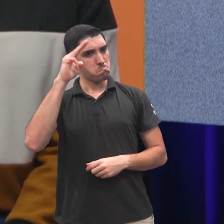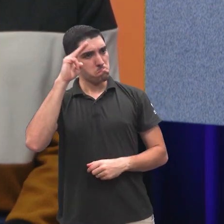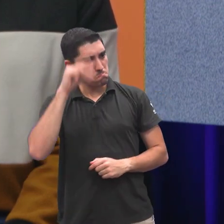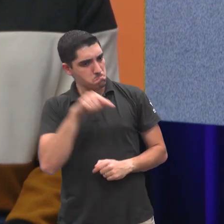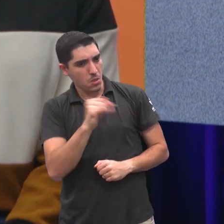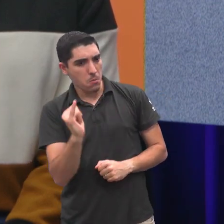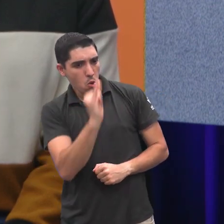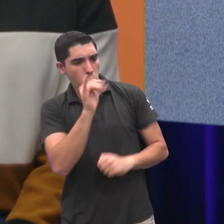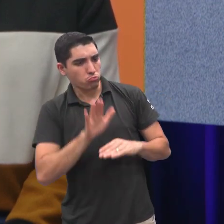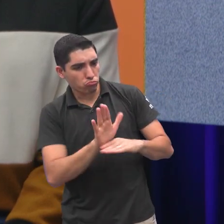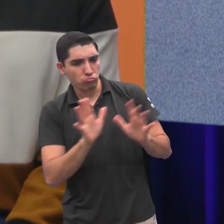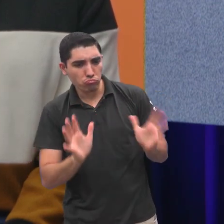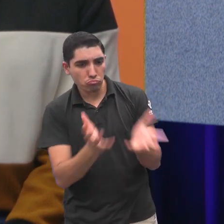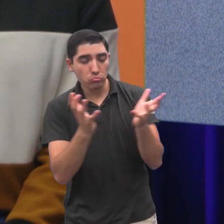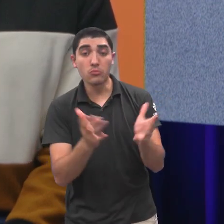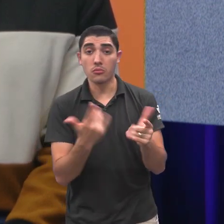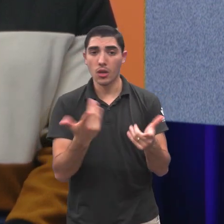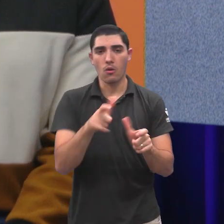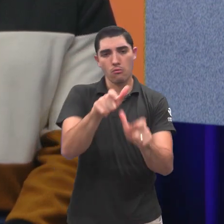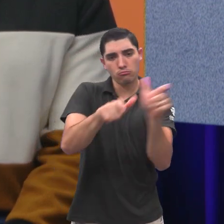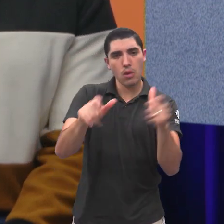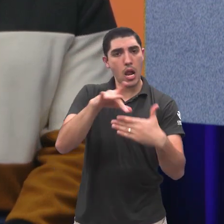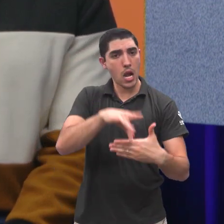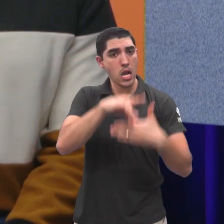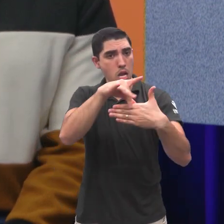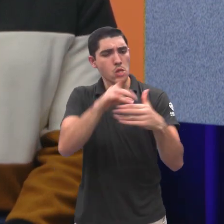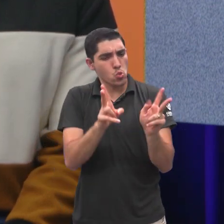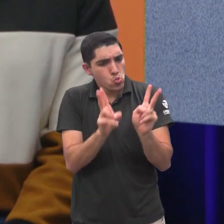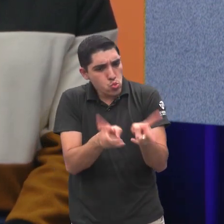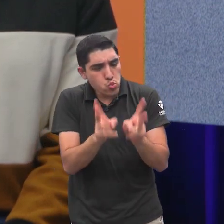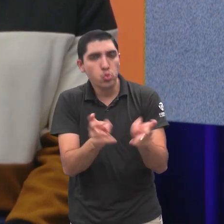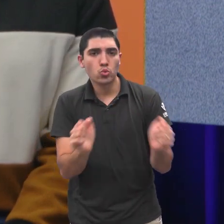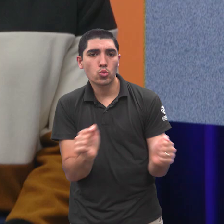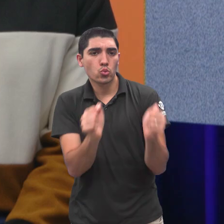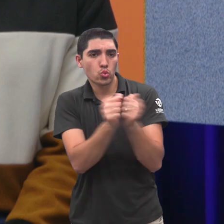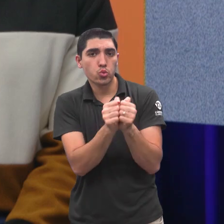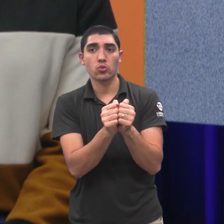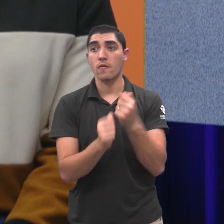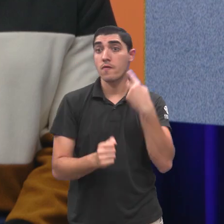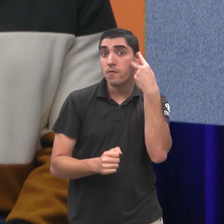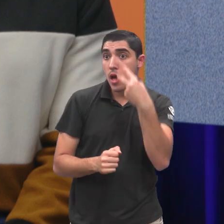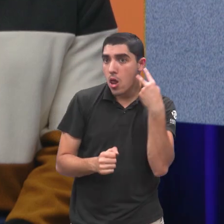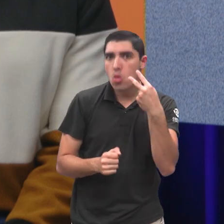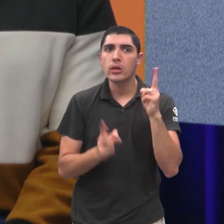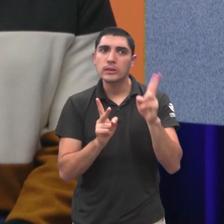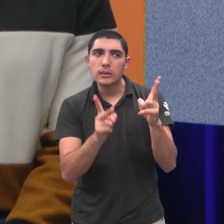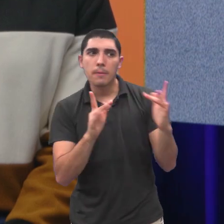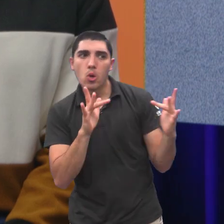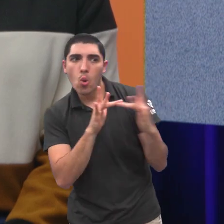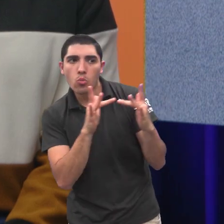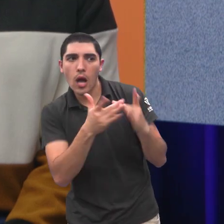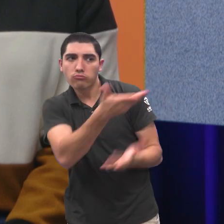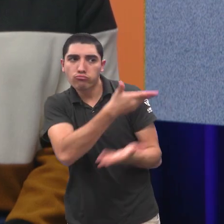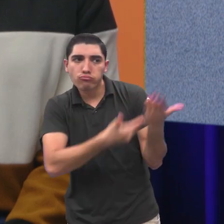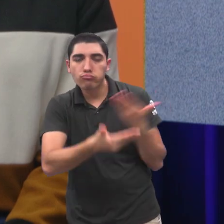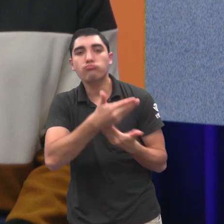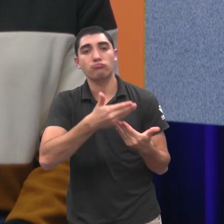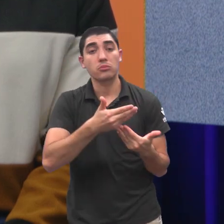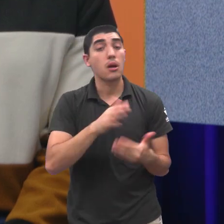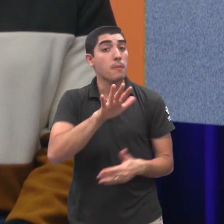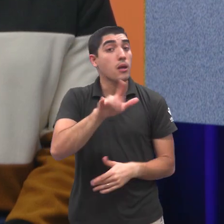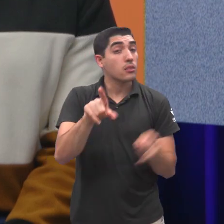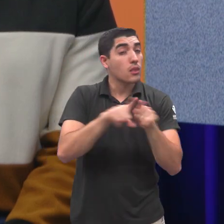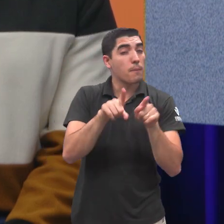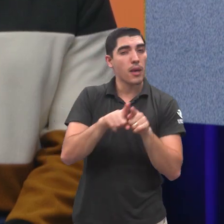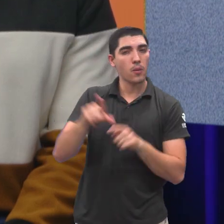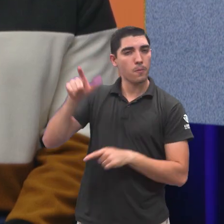outras articulações também, líderes do escotismo, também mantêm esse contato constante com os vereadores para continuar pensando sobre isso. E um detalhe